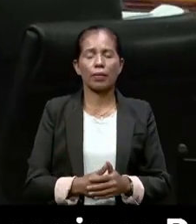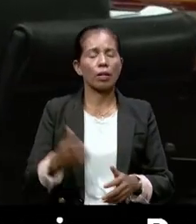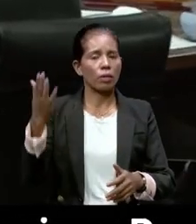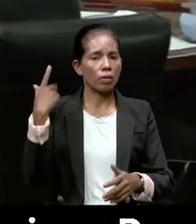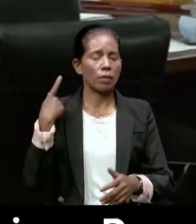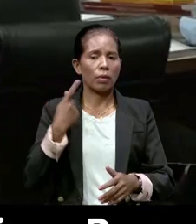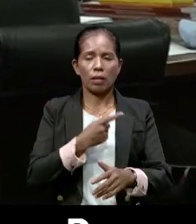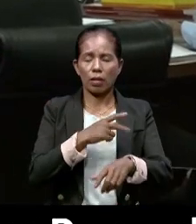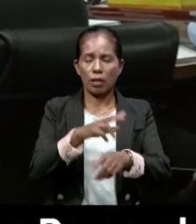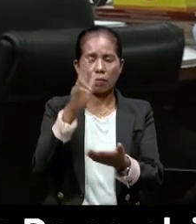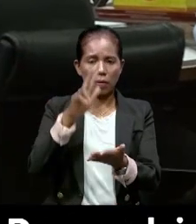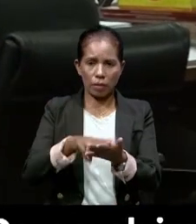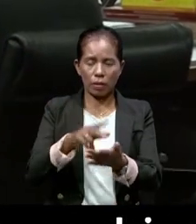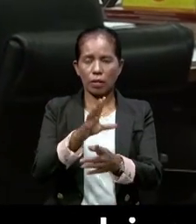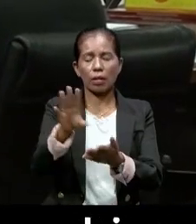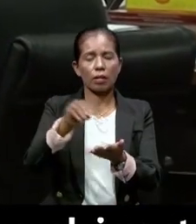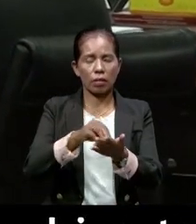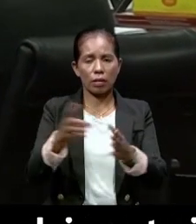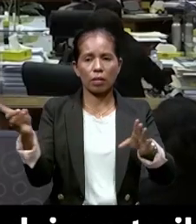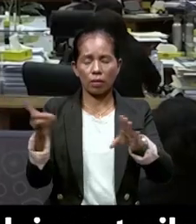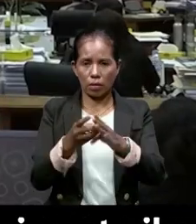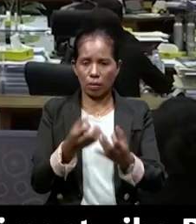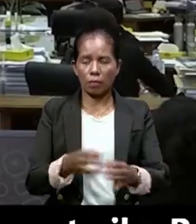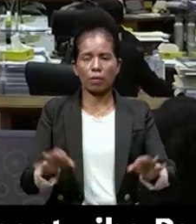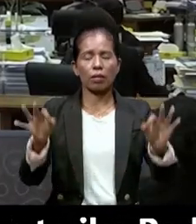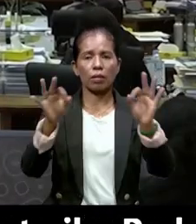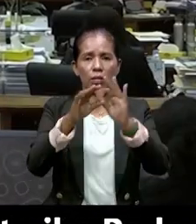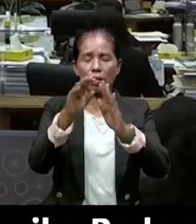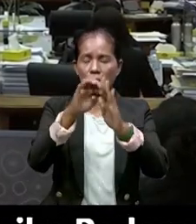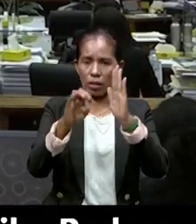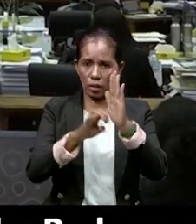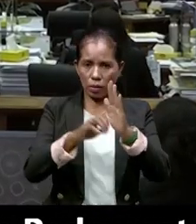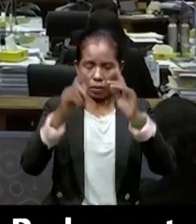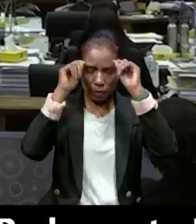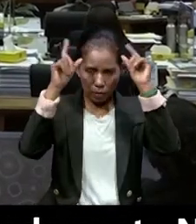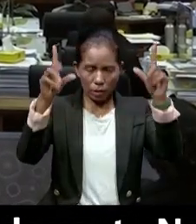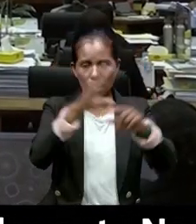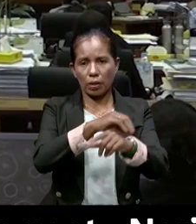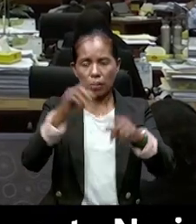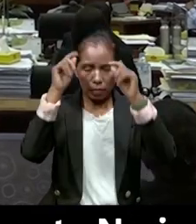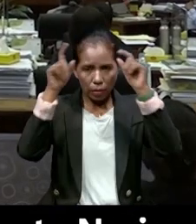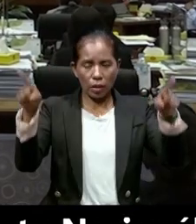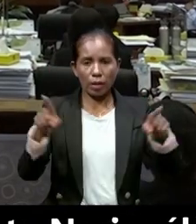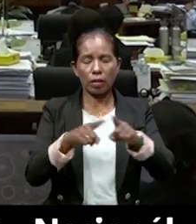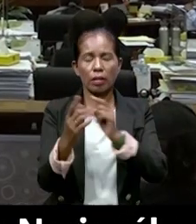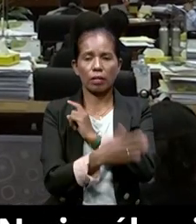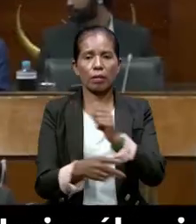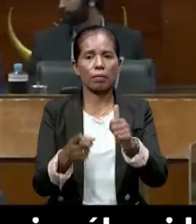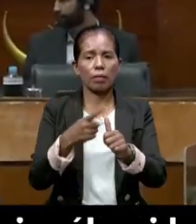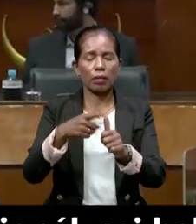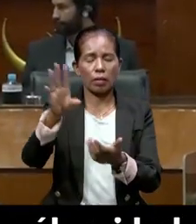Nacional aprova no adopta no dar documento importante Estado Timor-Leste nian no Timor-Leste no dar nação da Huluk